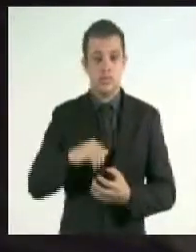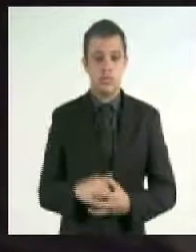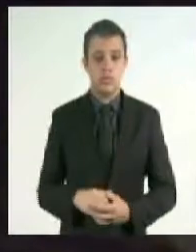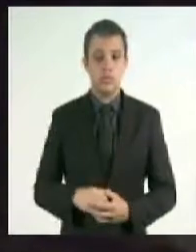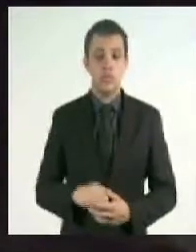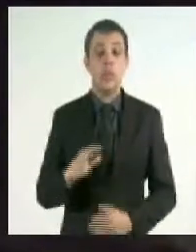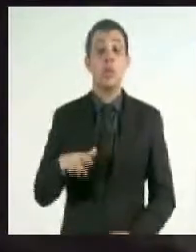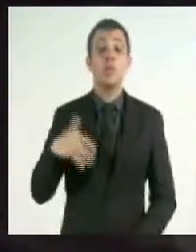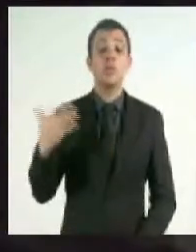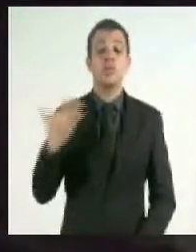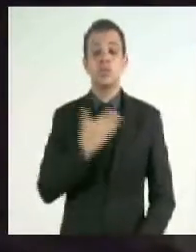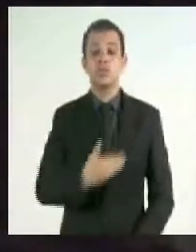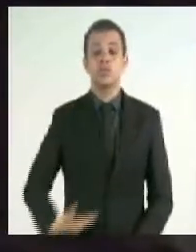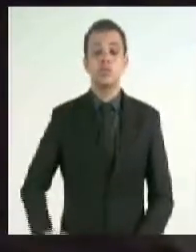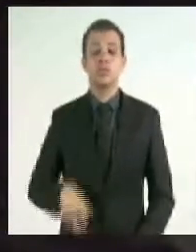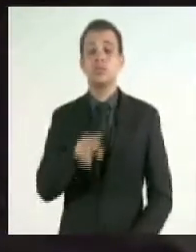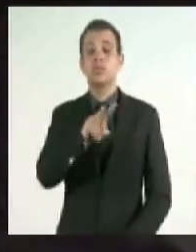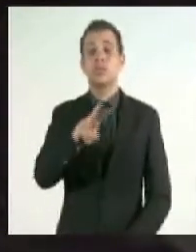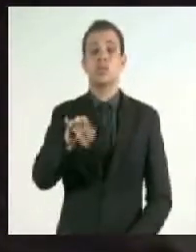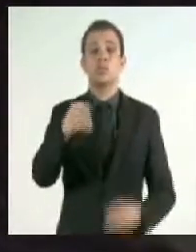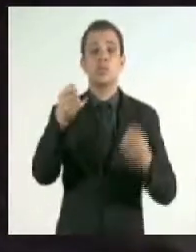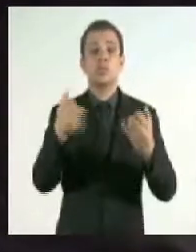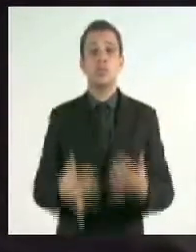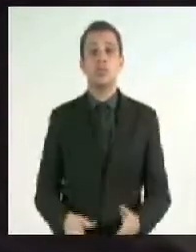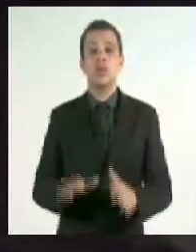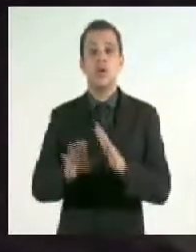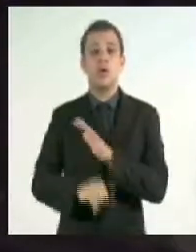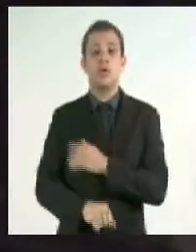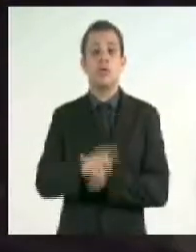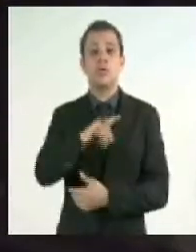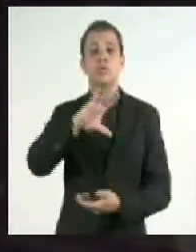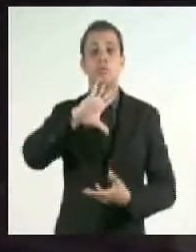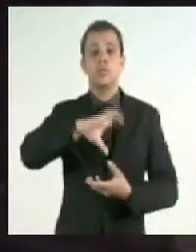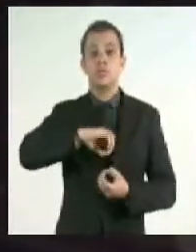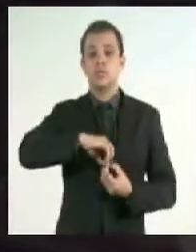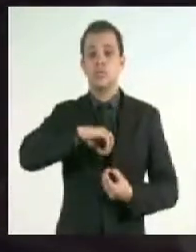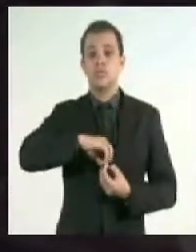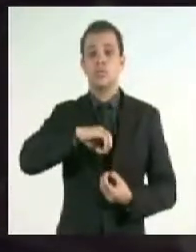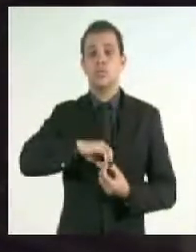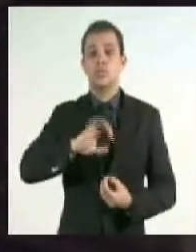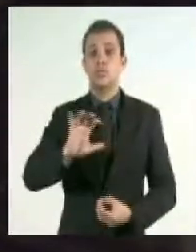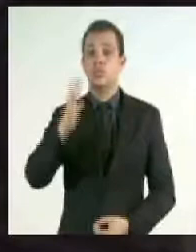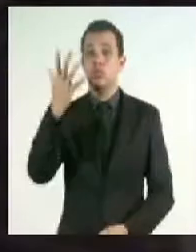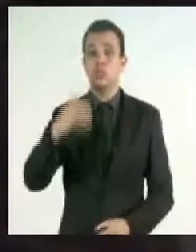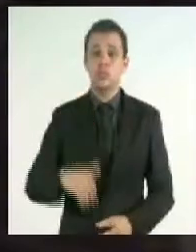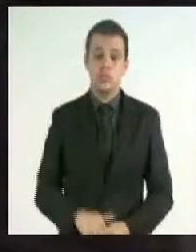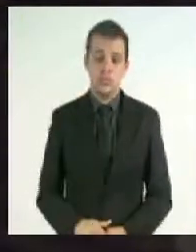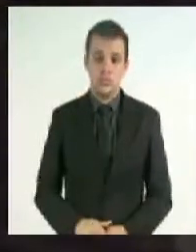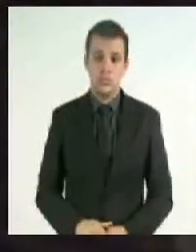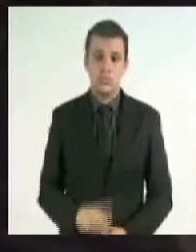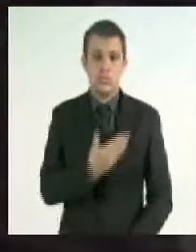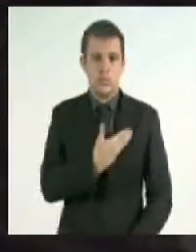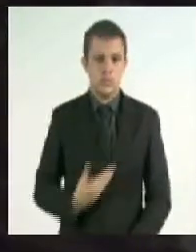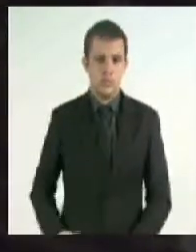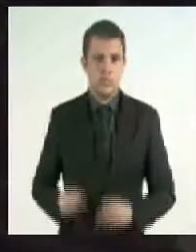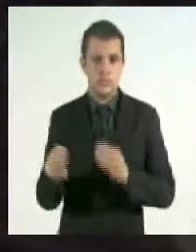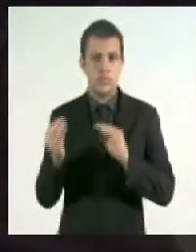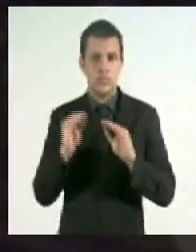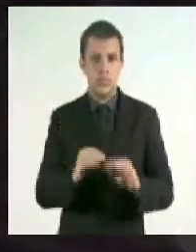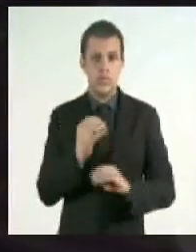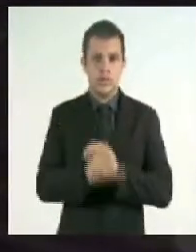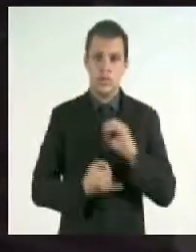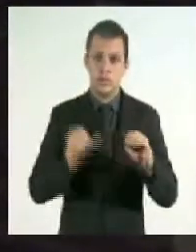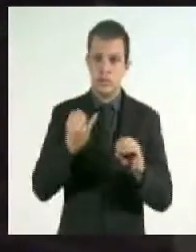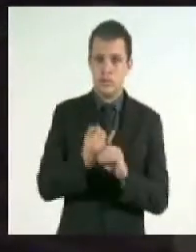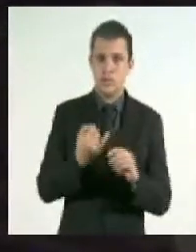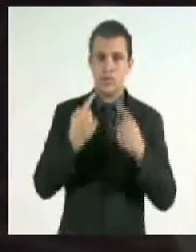explicações sobre essa corrupção no Detran. O governador ir para a rede social, falar dos deputados dessa